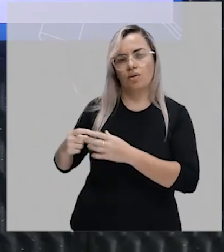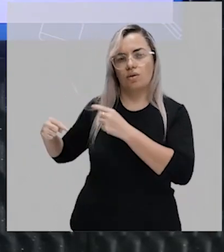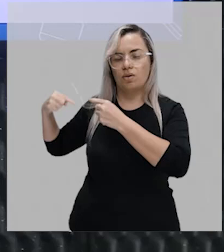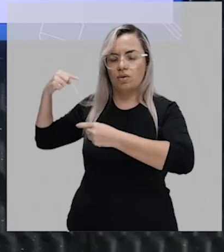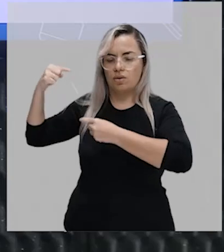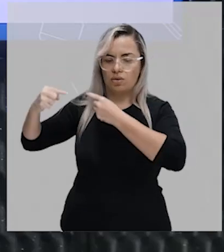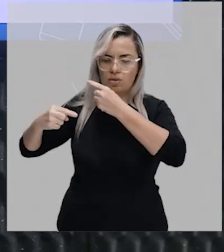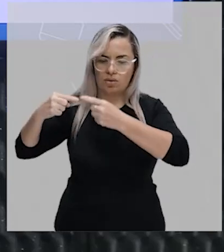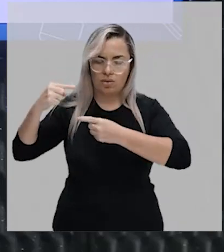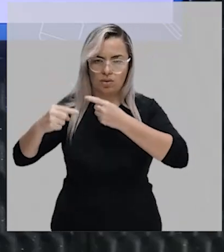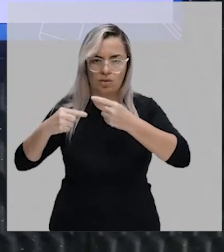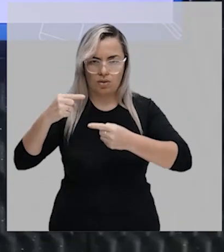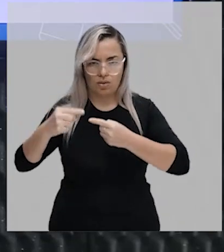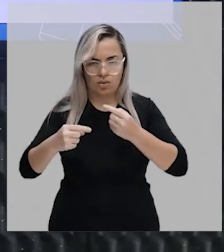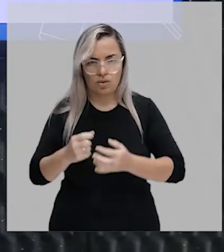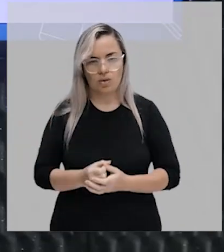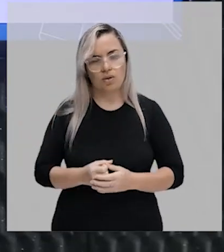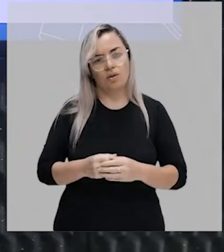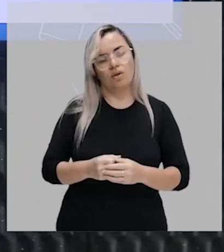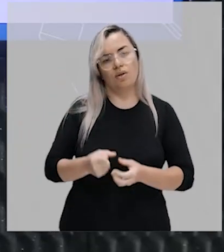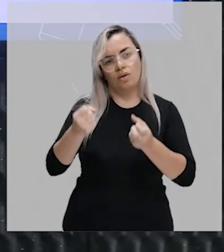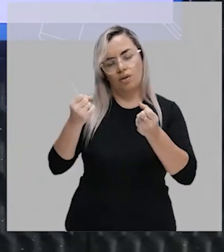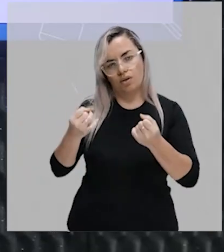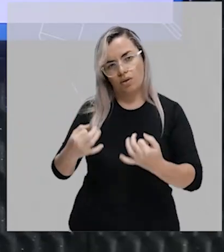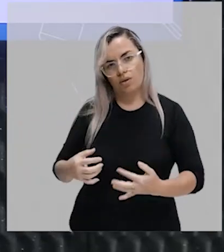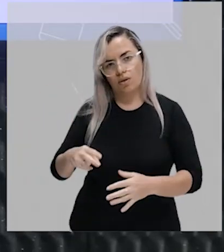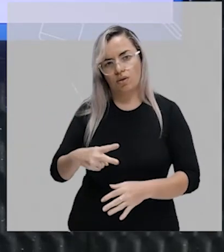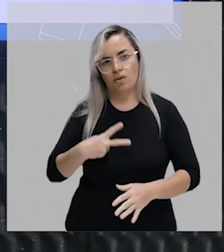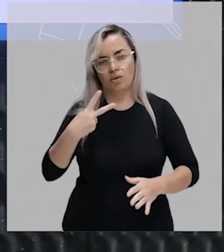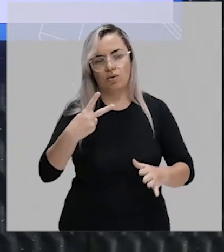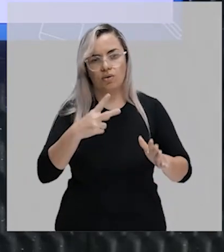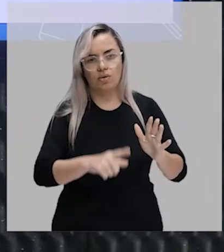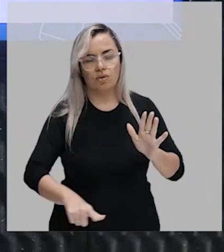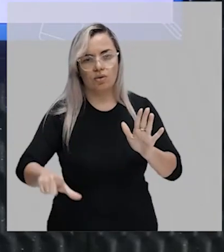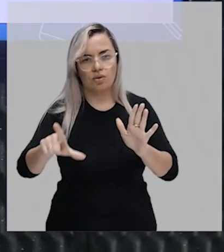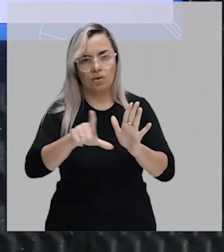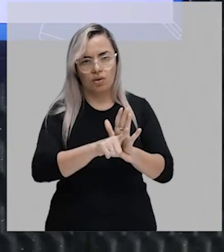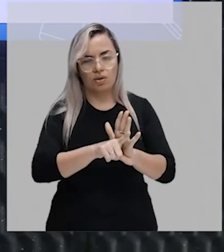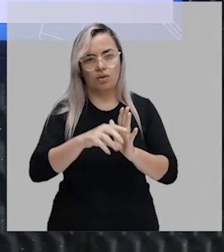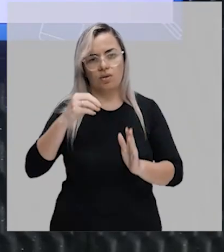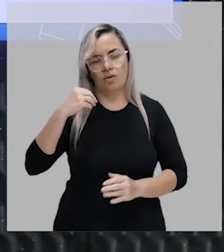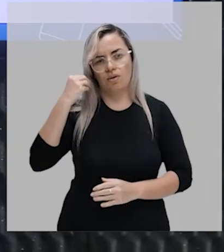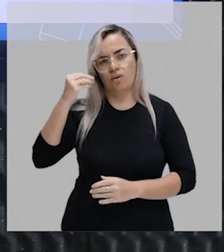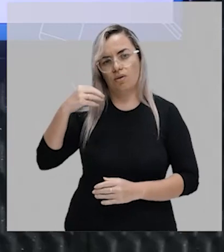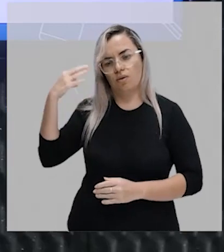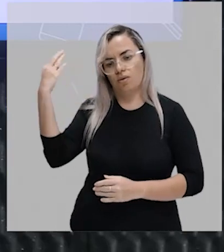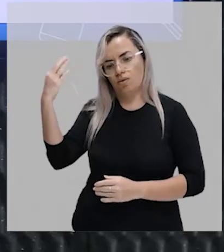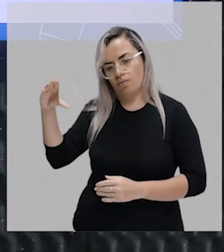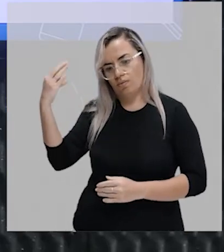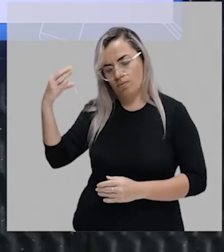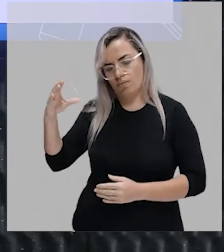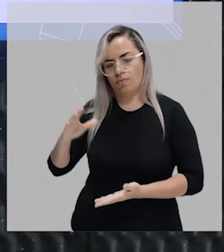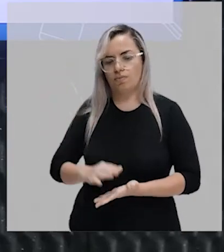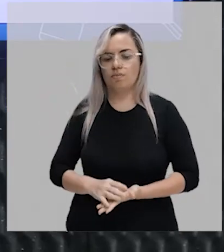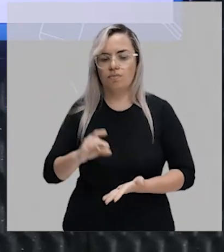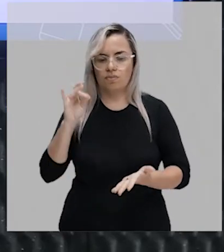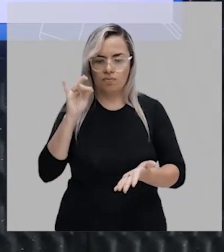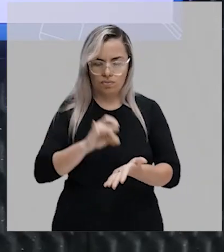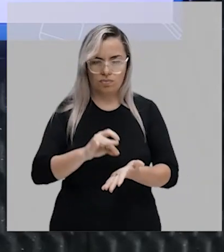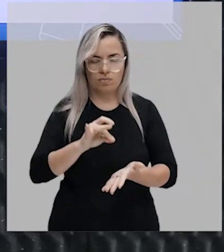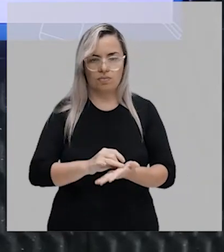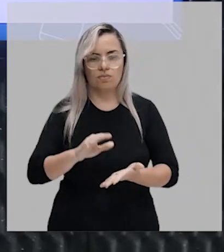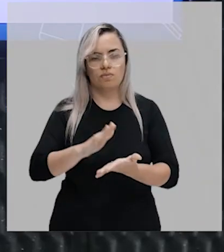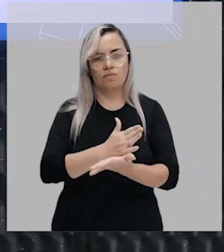leis. Essas leis a gente consegue provar ela cientificamente, por meio de experimentação, tá? Tem